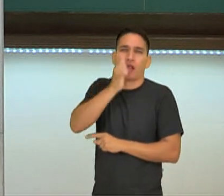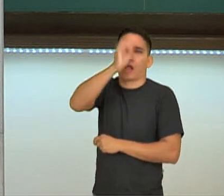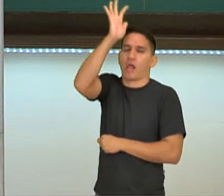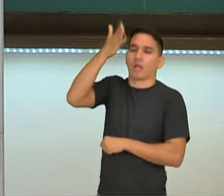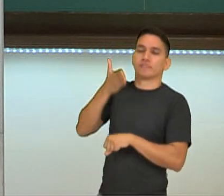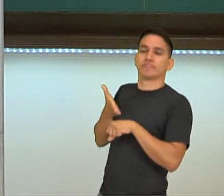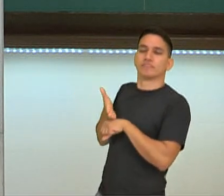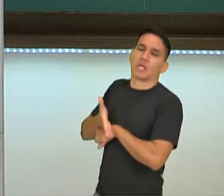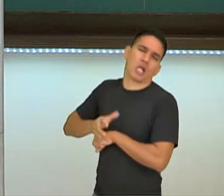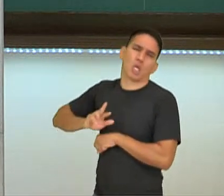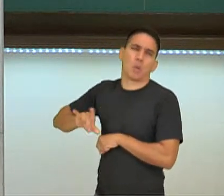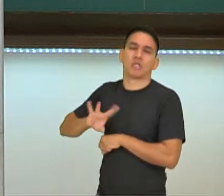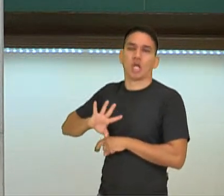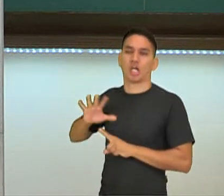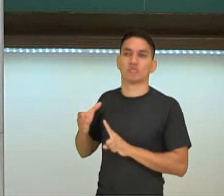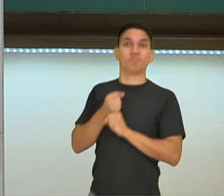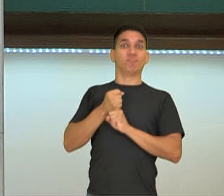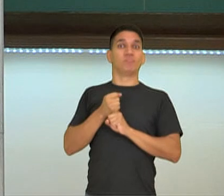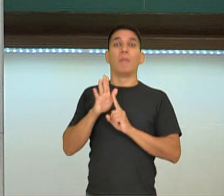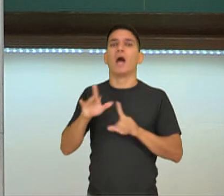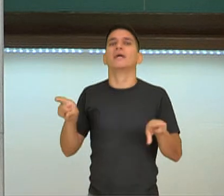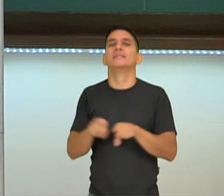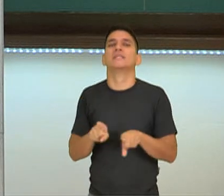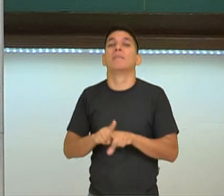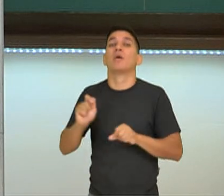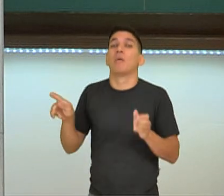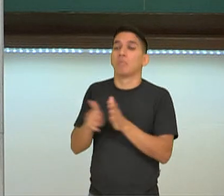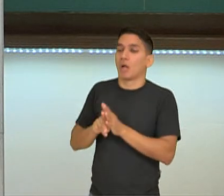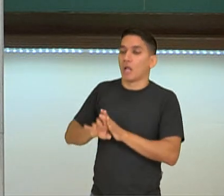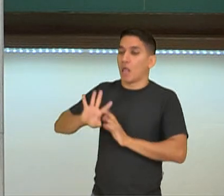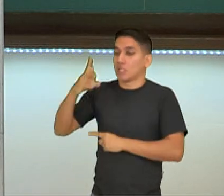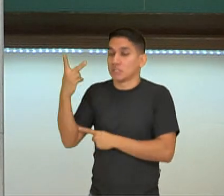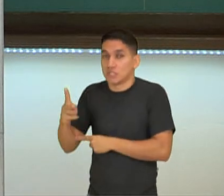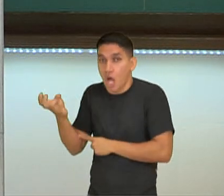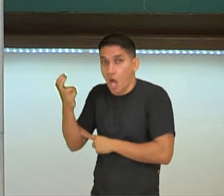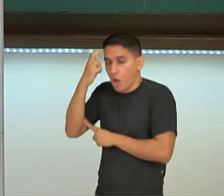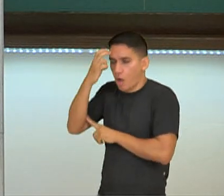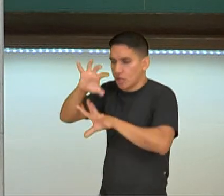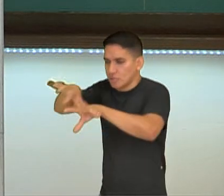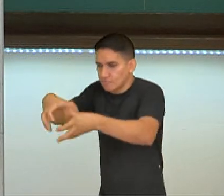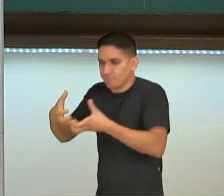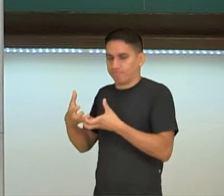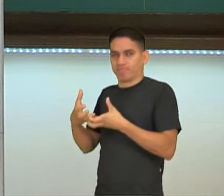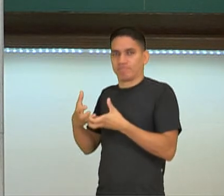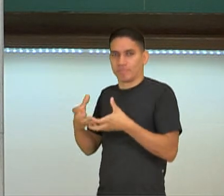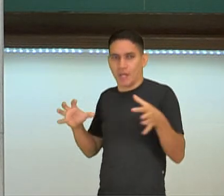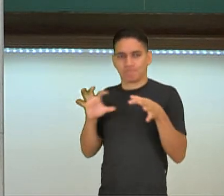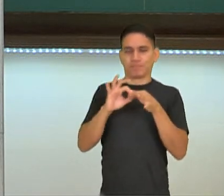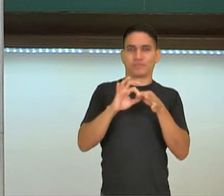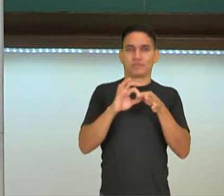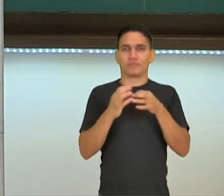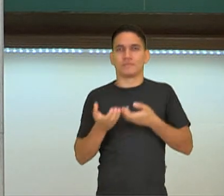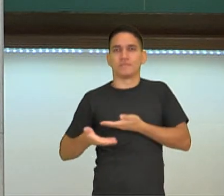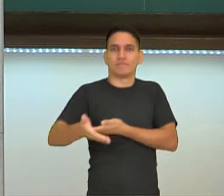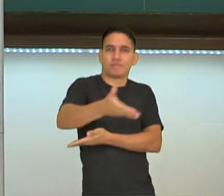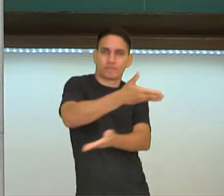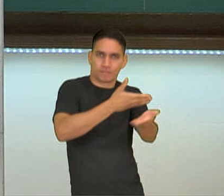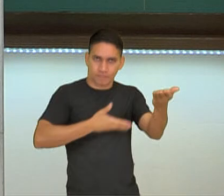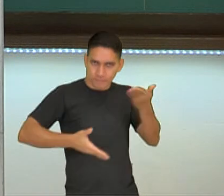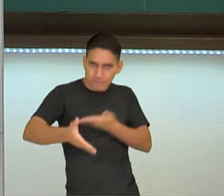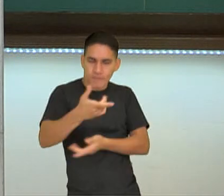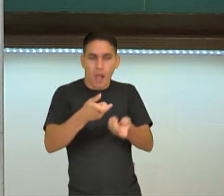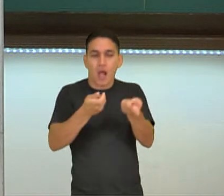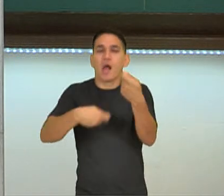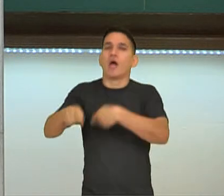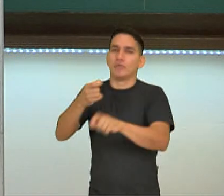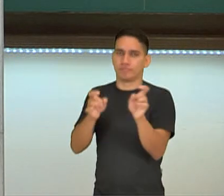Romano não é só de dominar, mas também de trazer a sua cultura e trazer uma ligação cultural e comercial. Eram